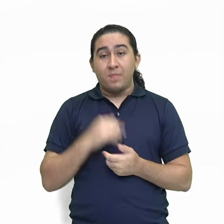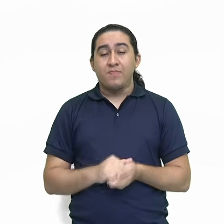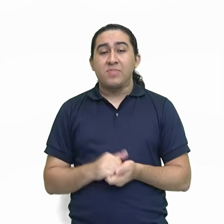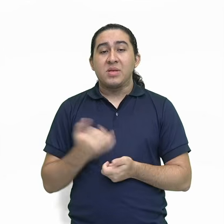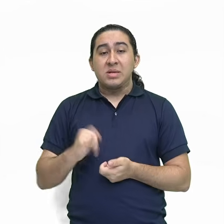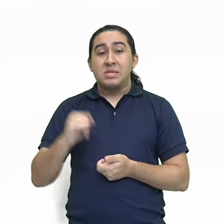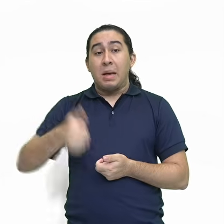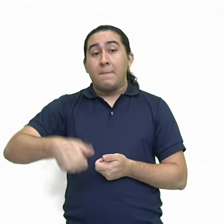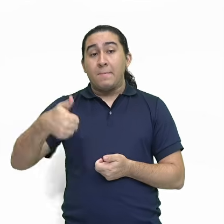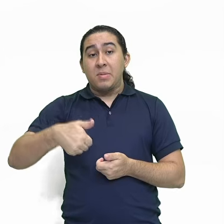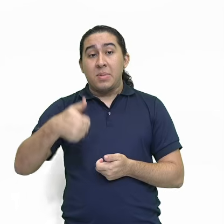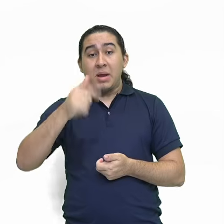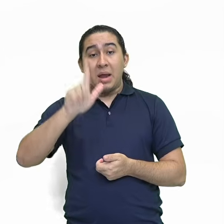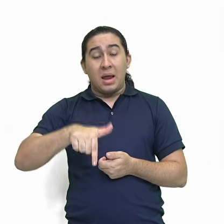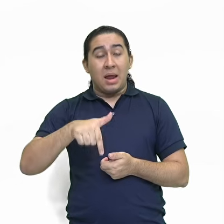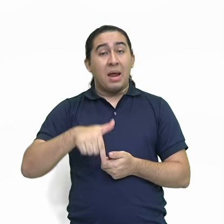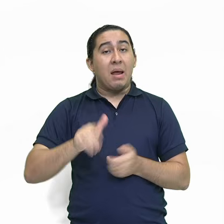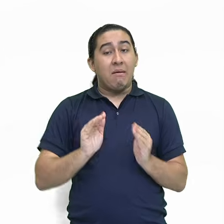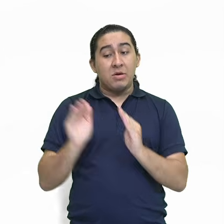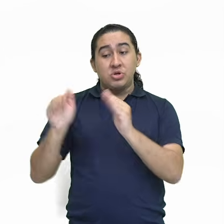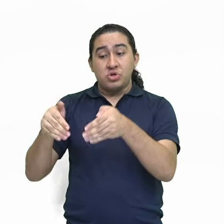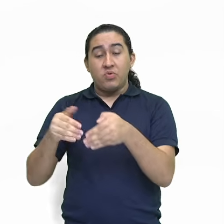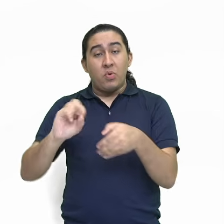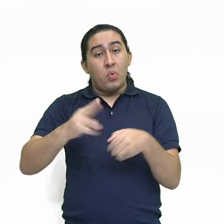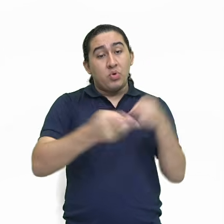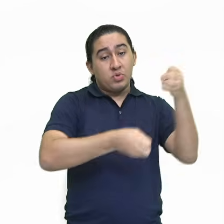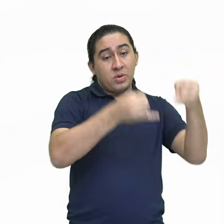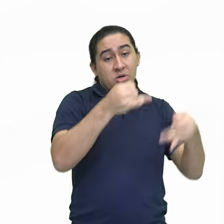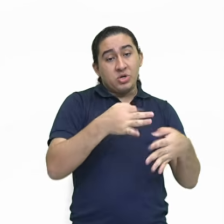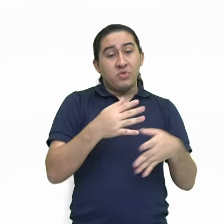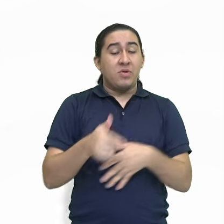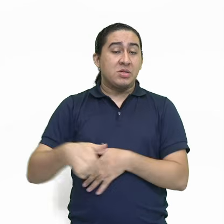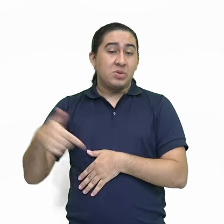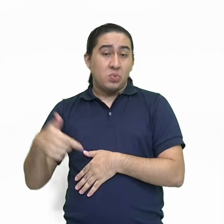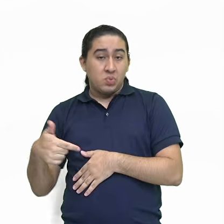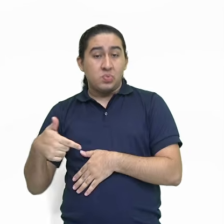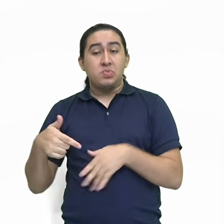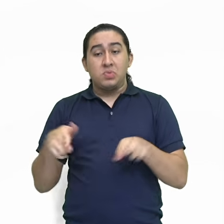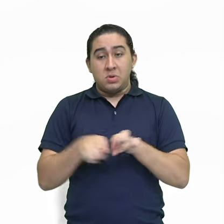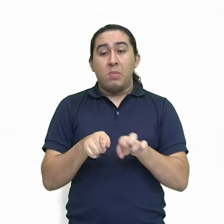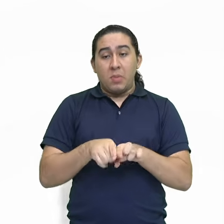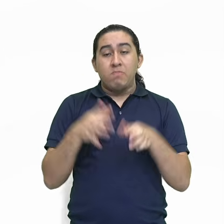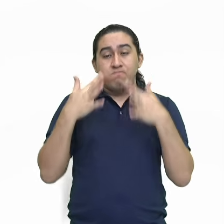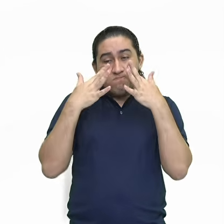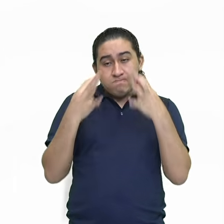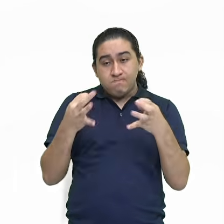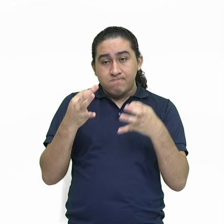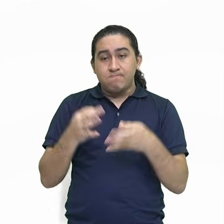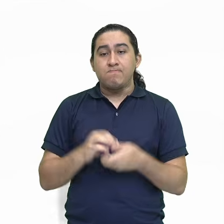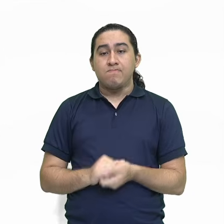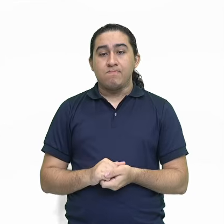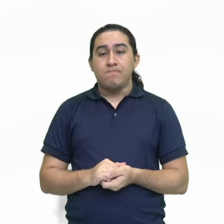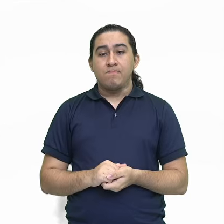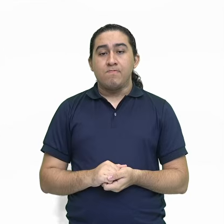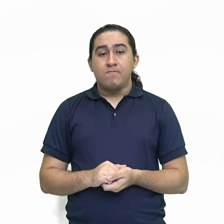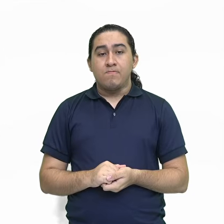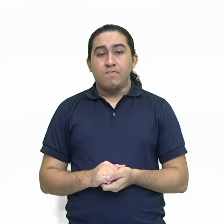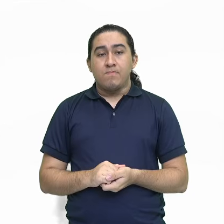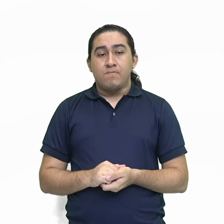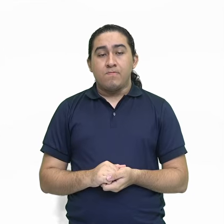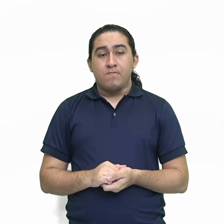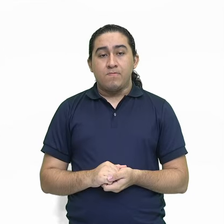Se a primeira é restritiva ou explicativa, e a segunda, ou vice-versa. Vamos lá, para o